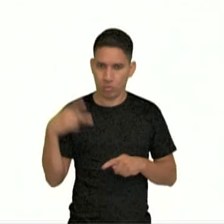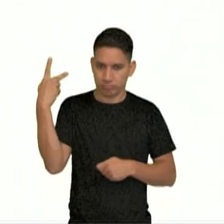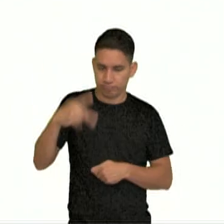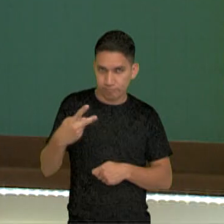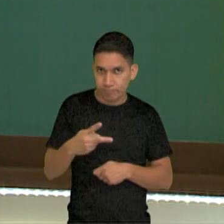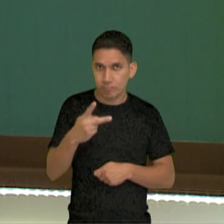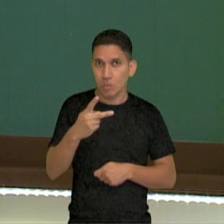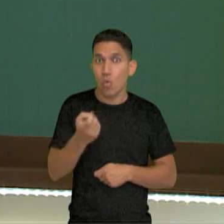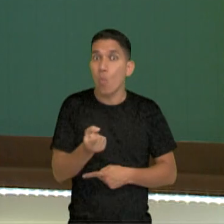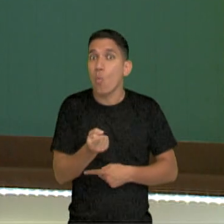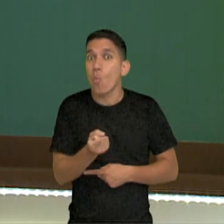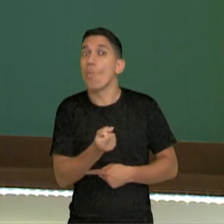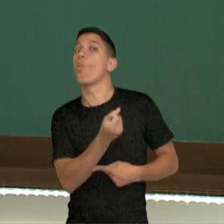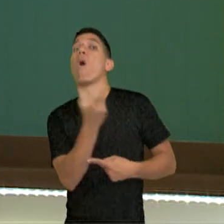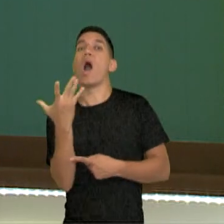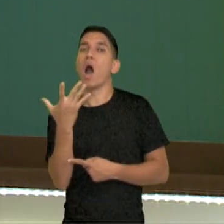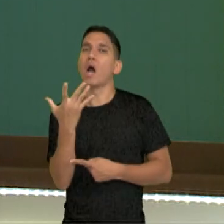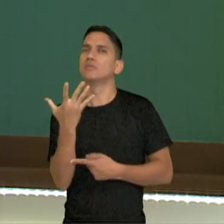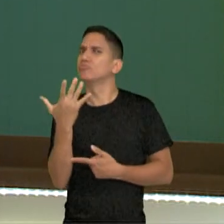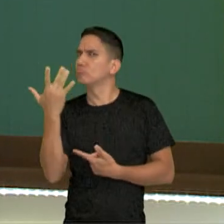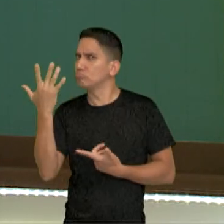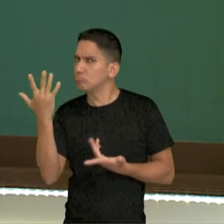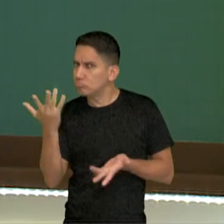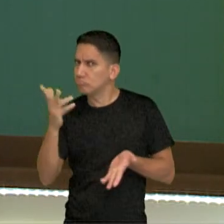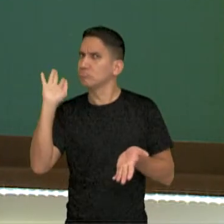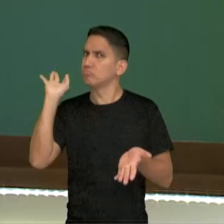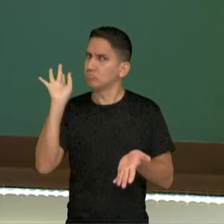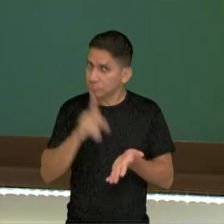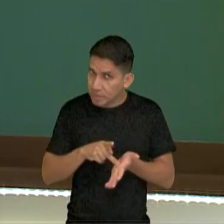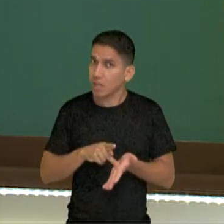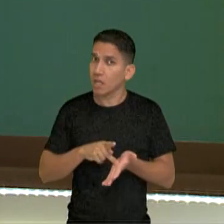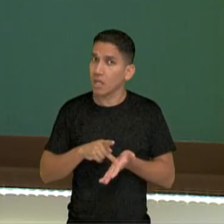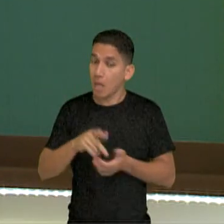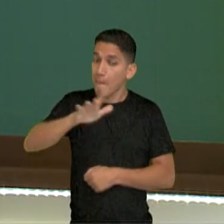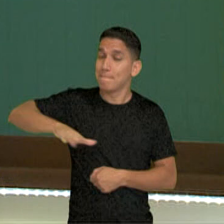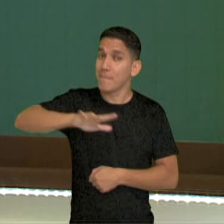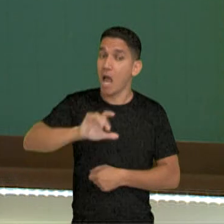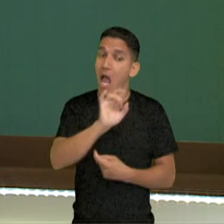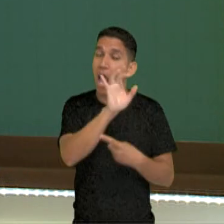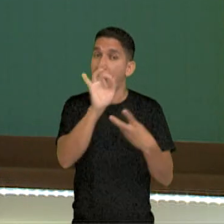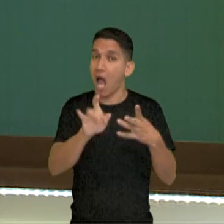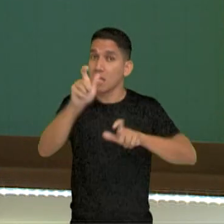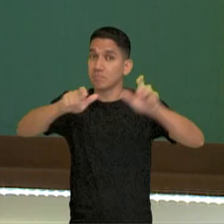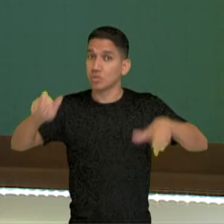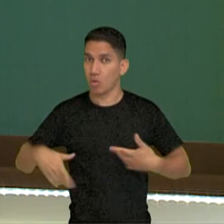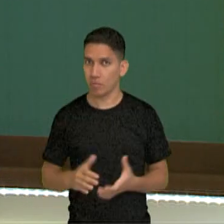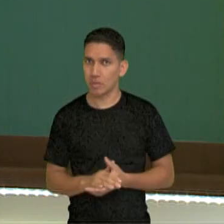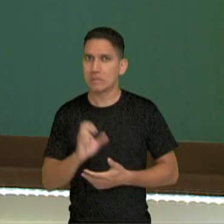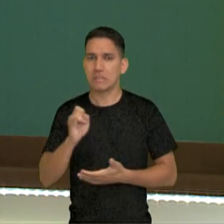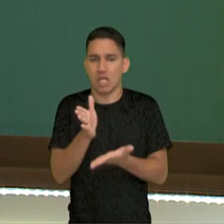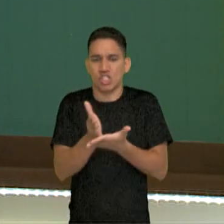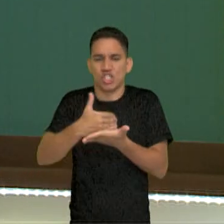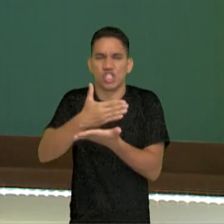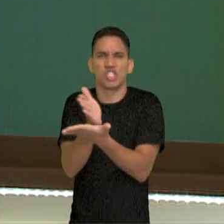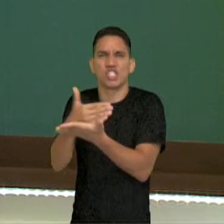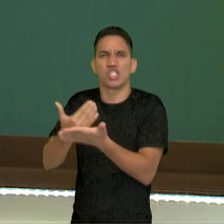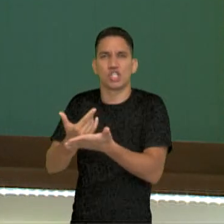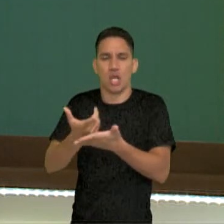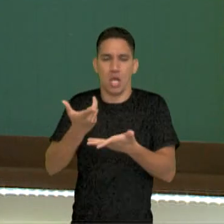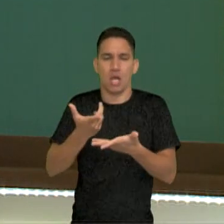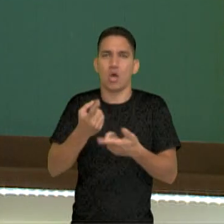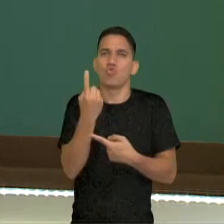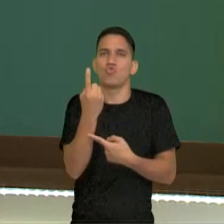território, quanto, teoricamente, teria de espaço para cada brasileiro? Se eu dividir o Brasil em quadrados, né, de